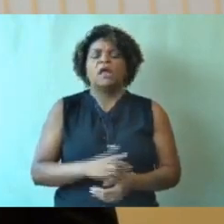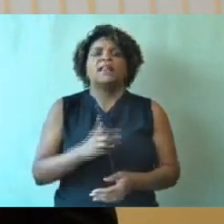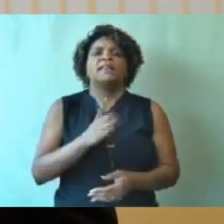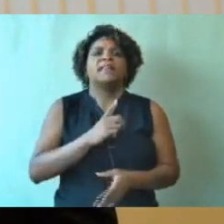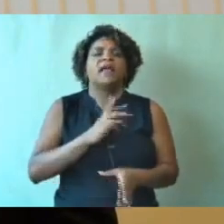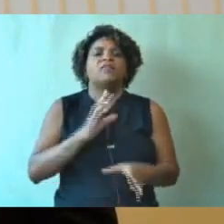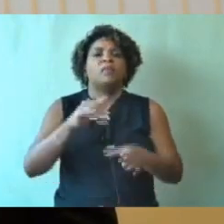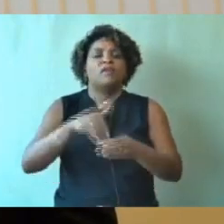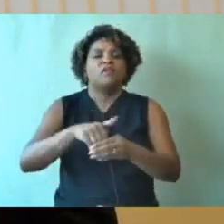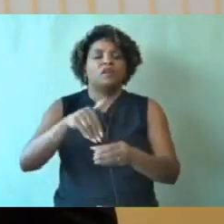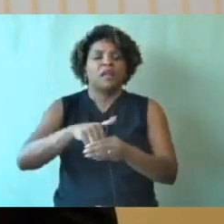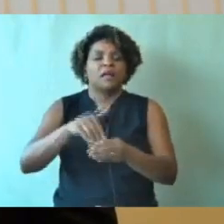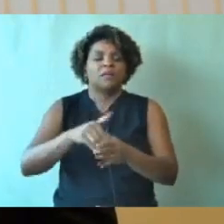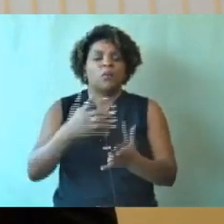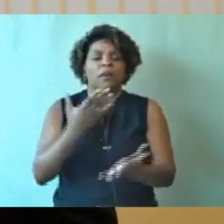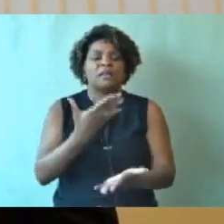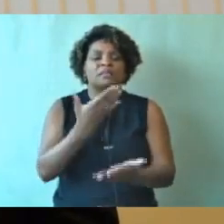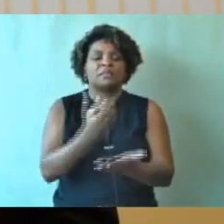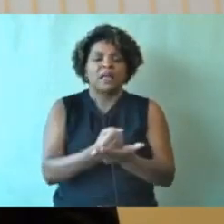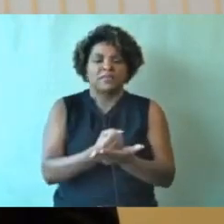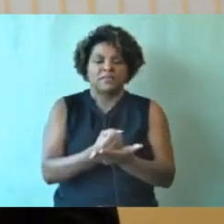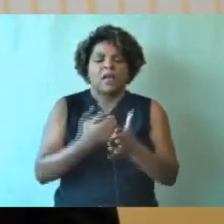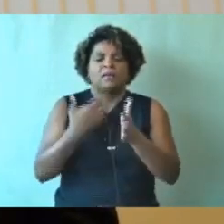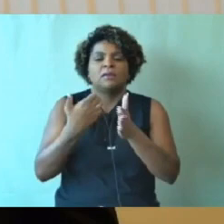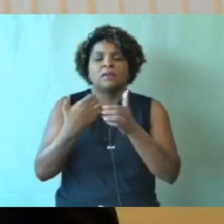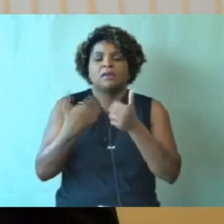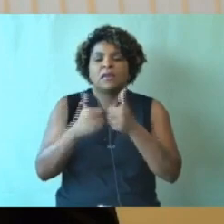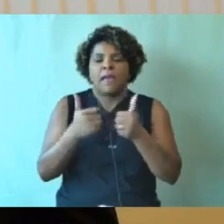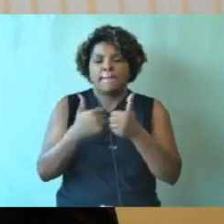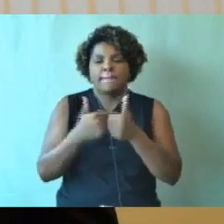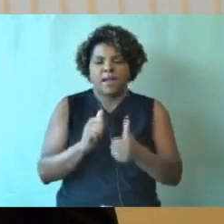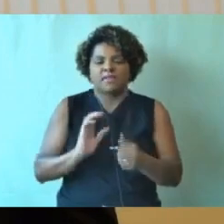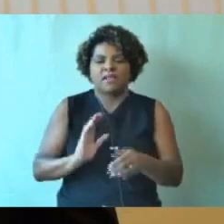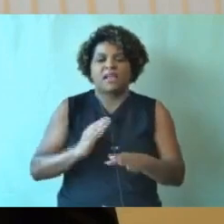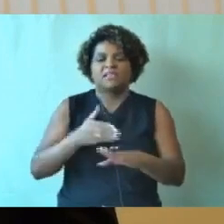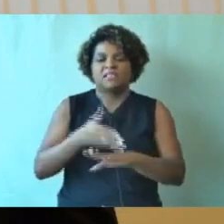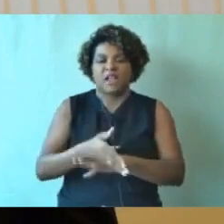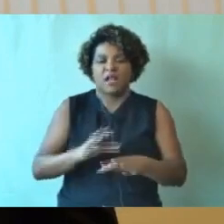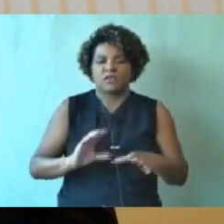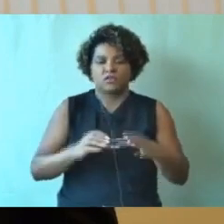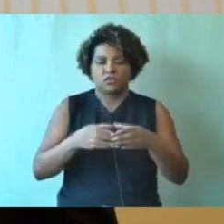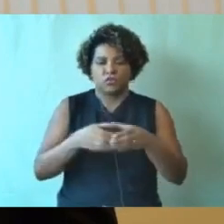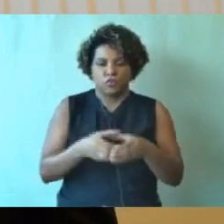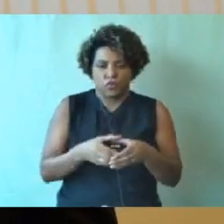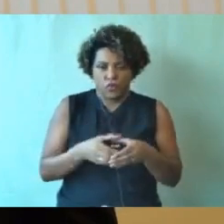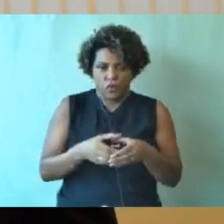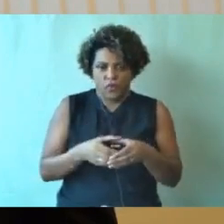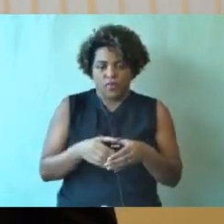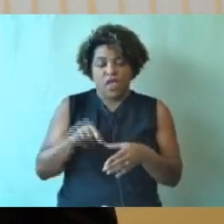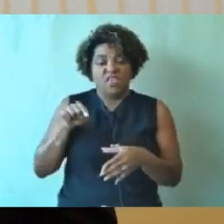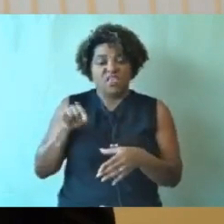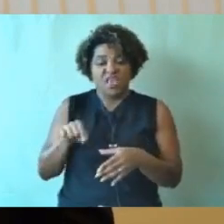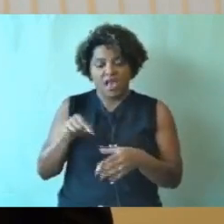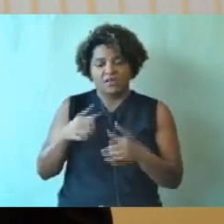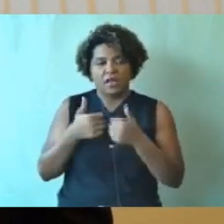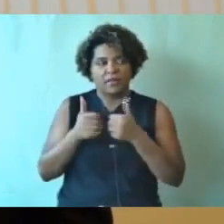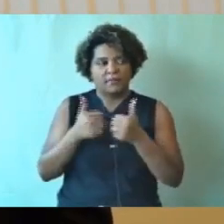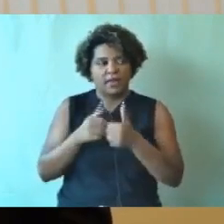a admissibilidade da BH Leste Transportes. É uma empresa que tem 6,5% do consórcio,